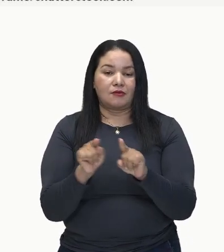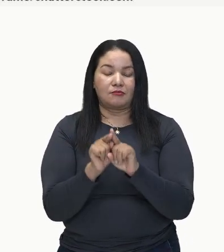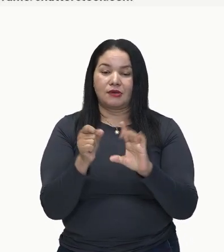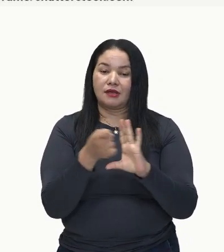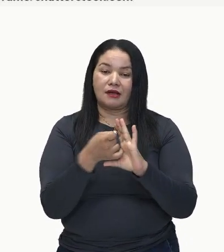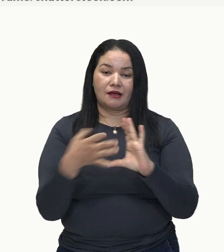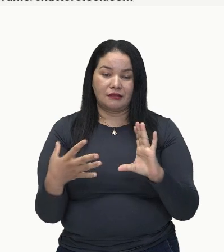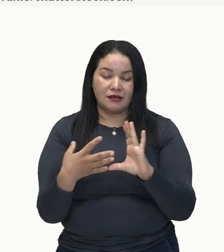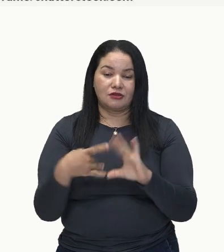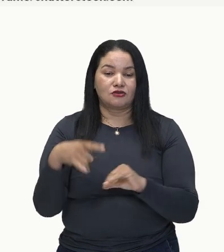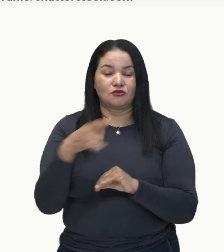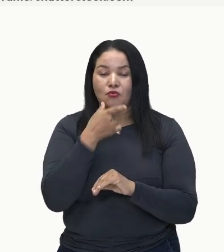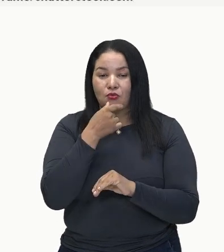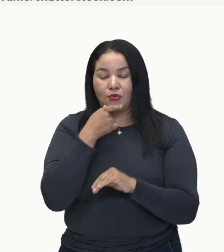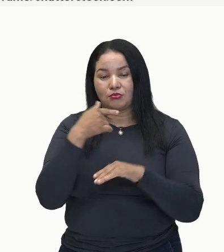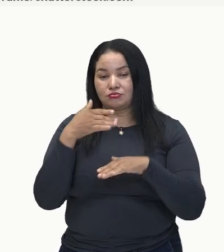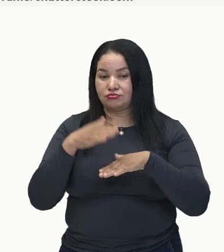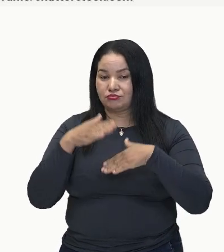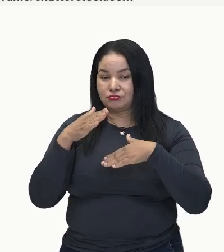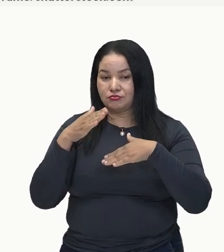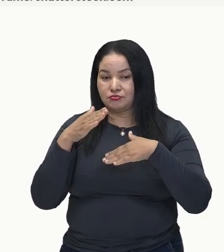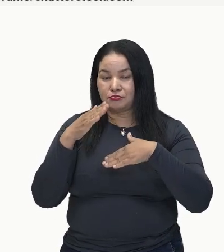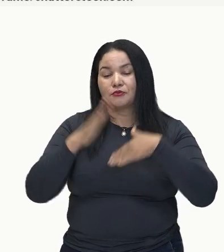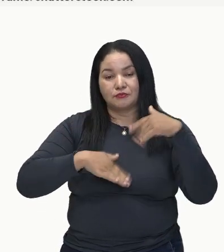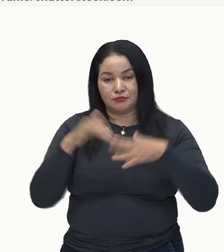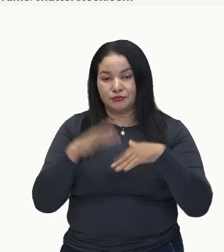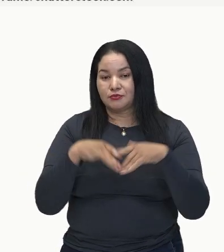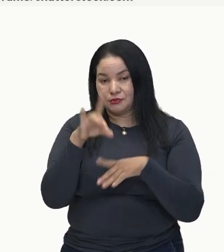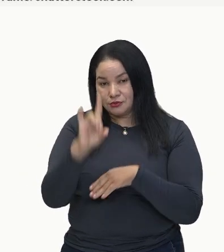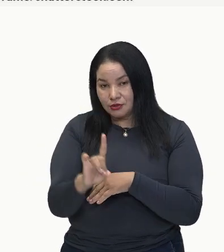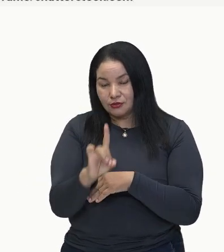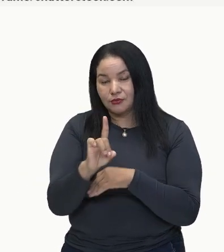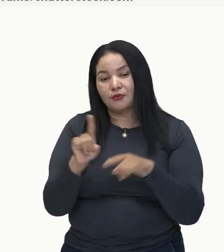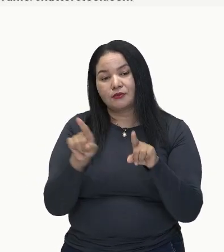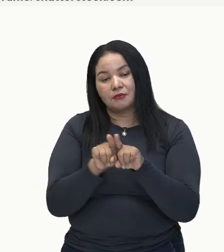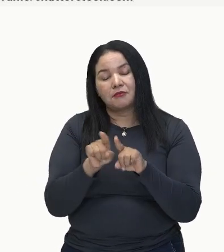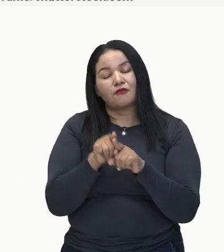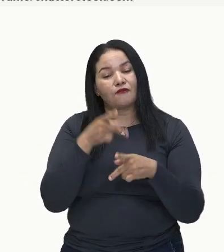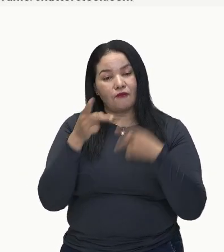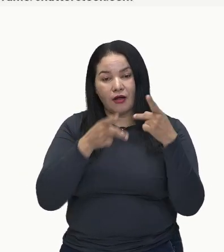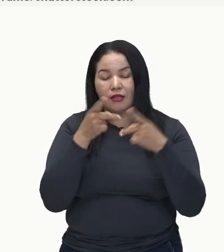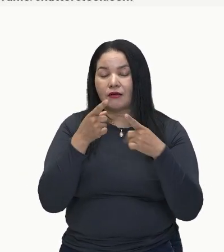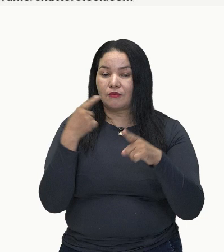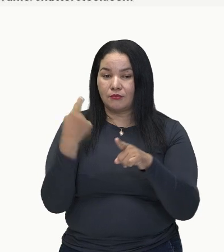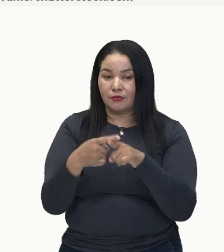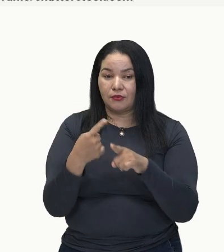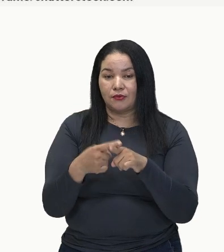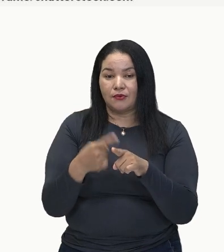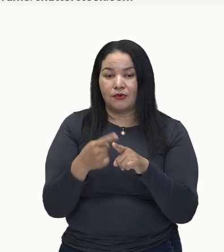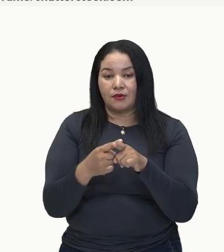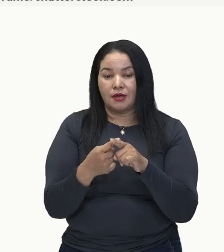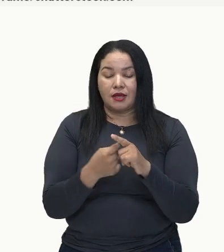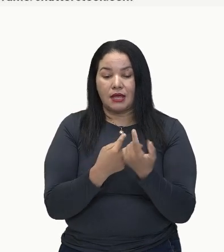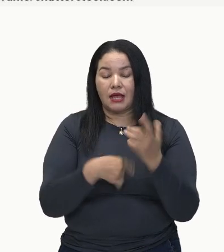características do diretor, né? Ele apresentou, falou pouco sobre o diretor, porque nós pegamos ali alguns trechos